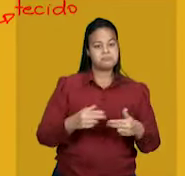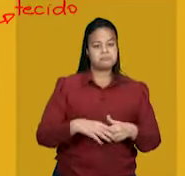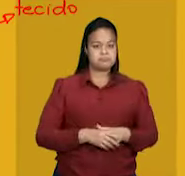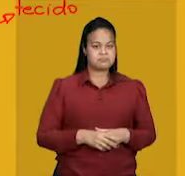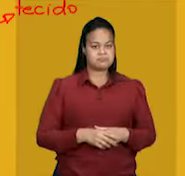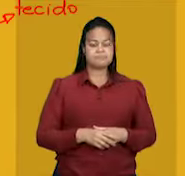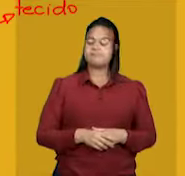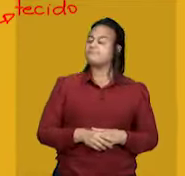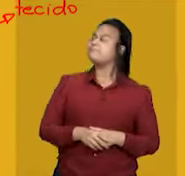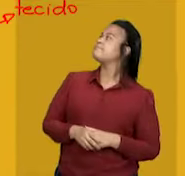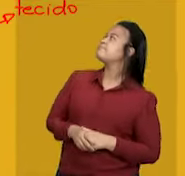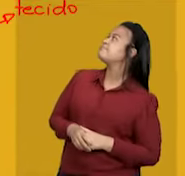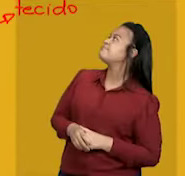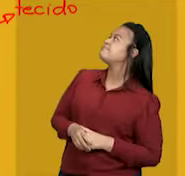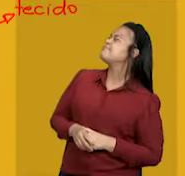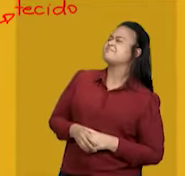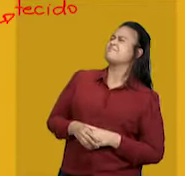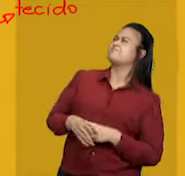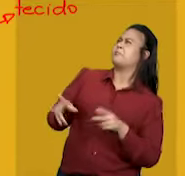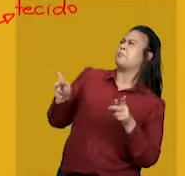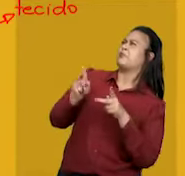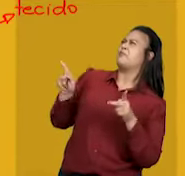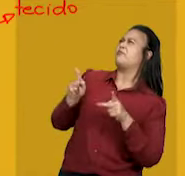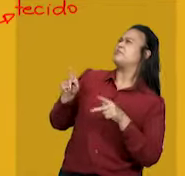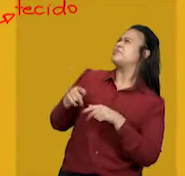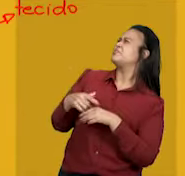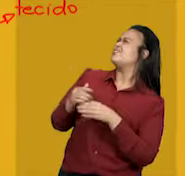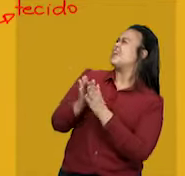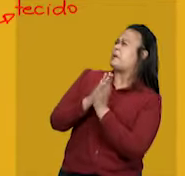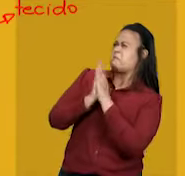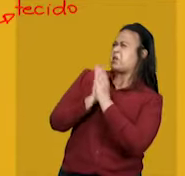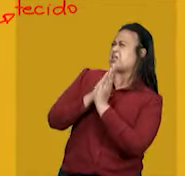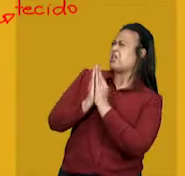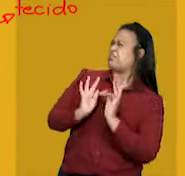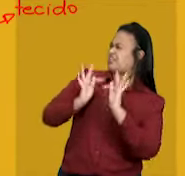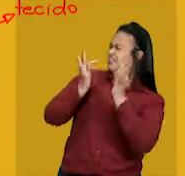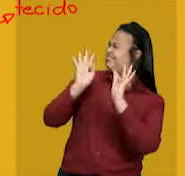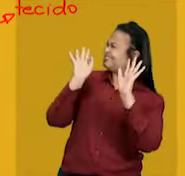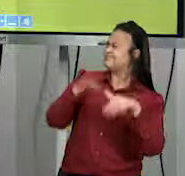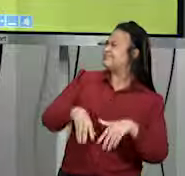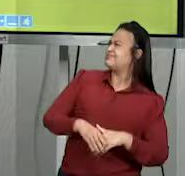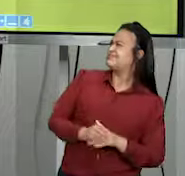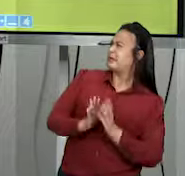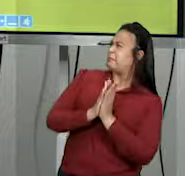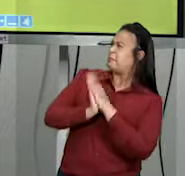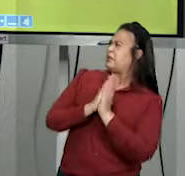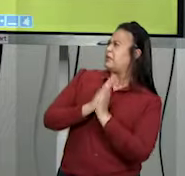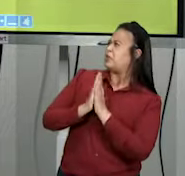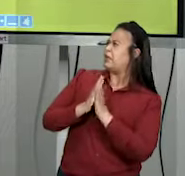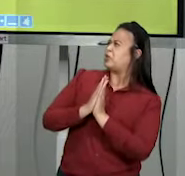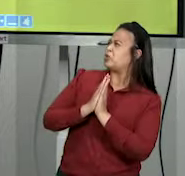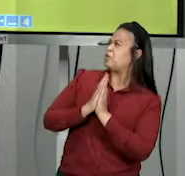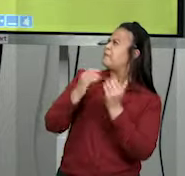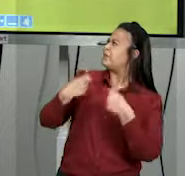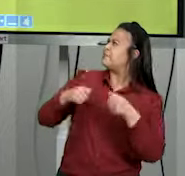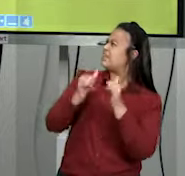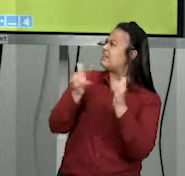E aí talvez você diga, professor, esse nem é um brinquedo tecnológico, nem é um brinquedo eletrônico, mas sim,